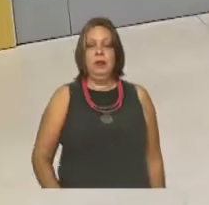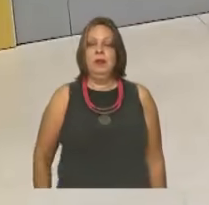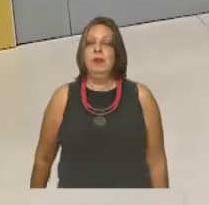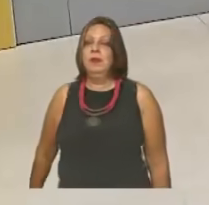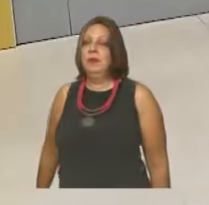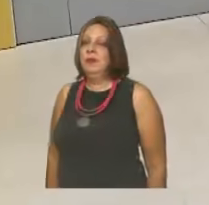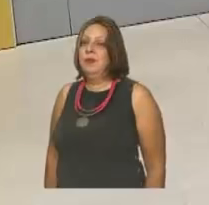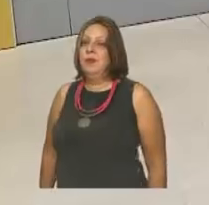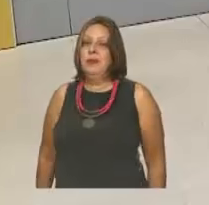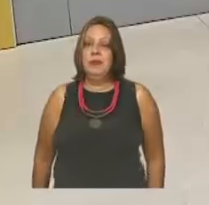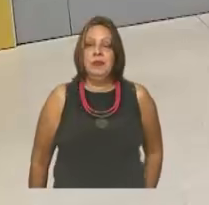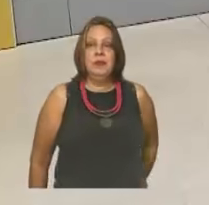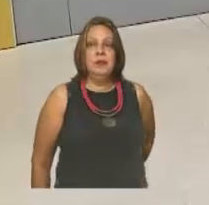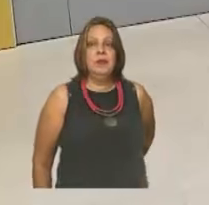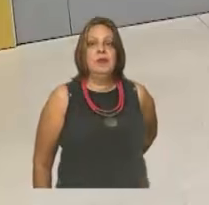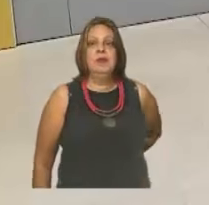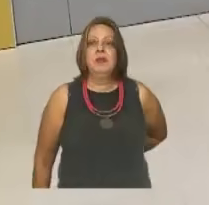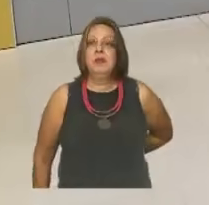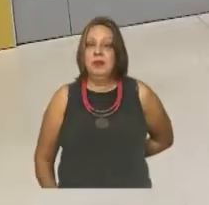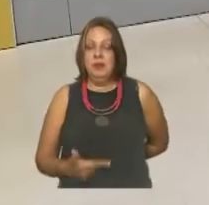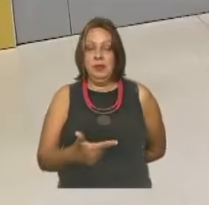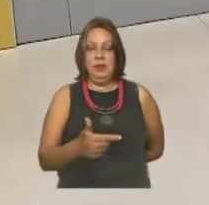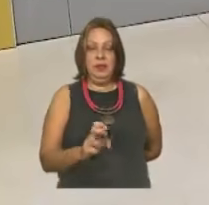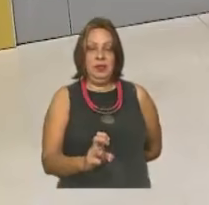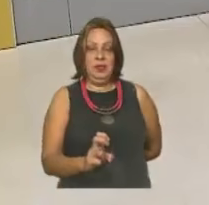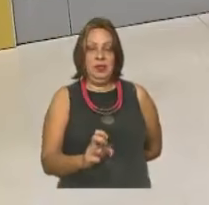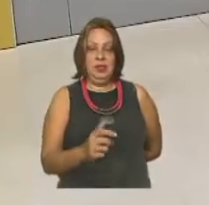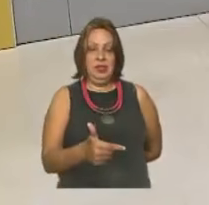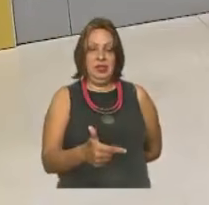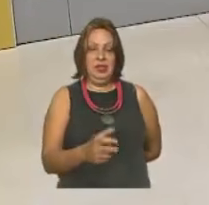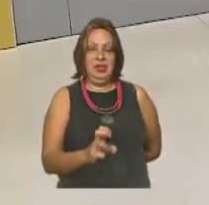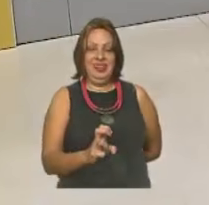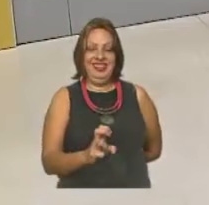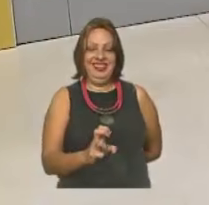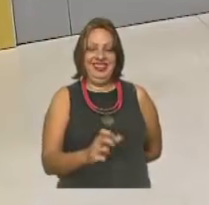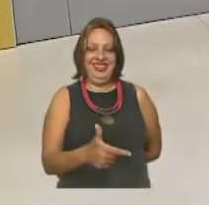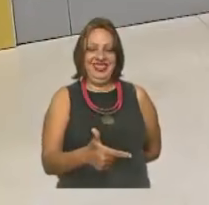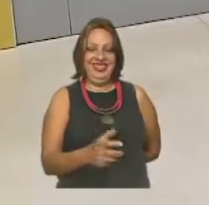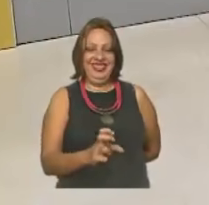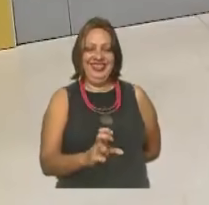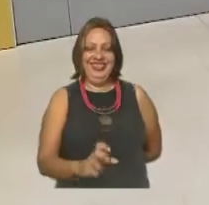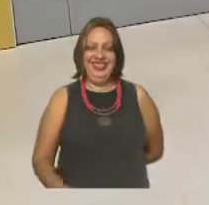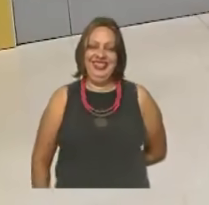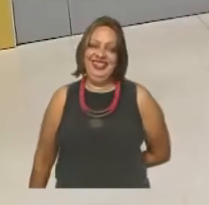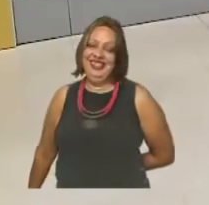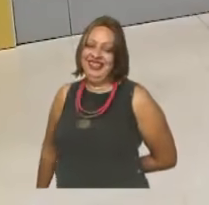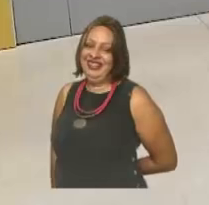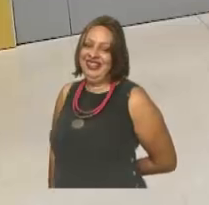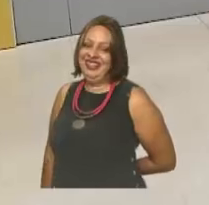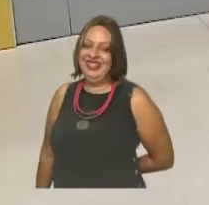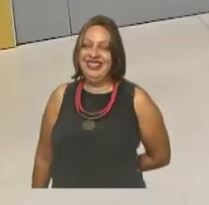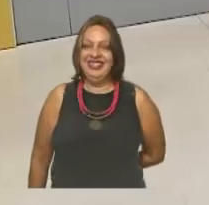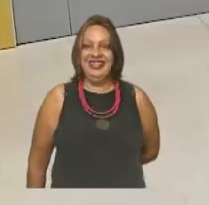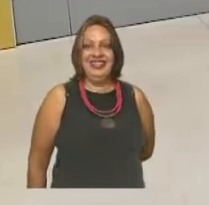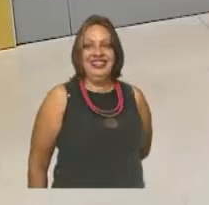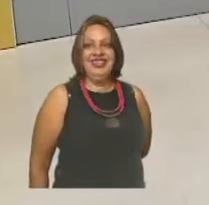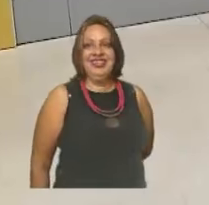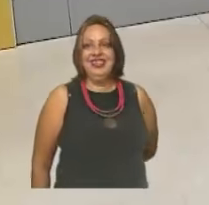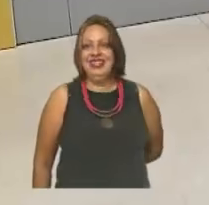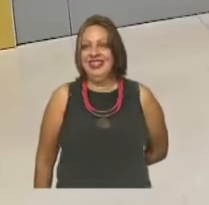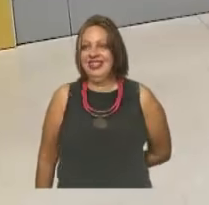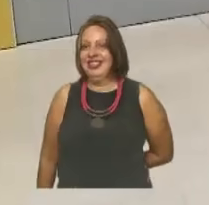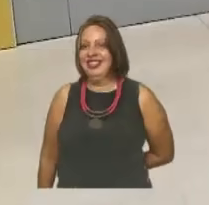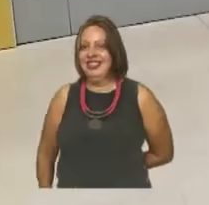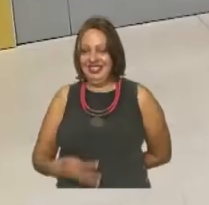15. Número 15. Sobe também a de número 25. 25, vai marcando, 25.